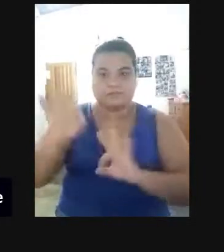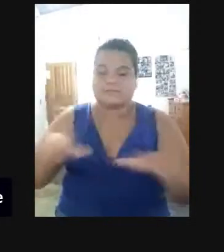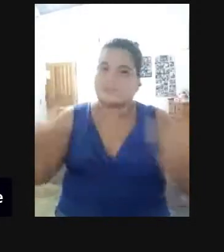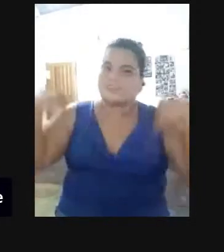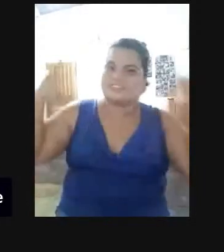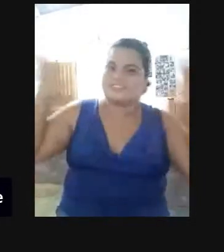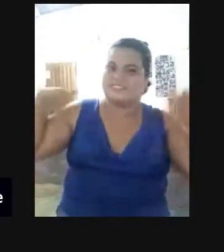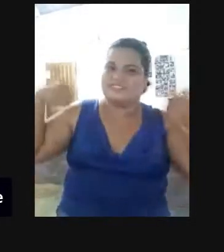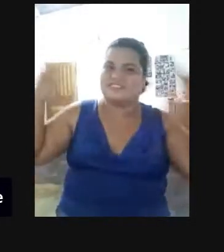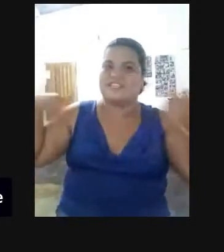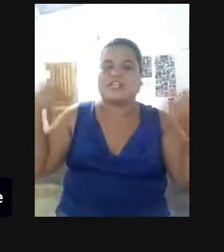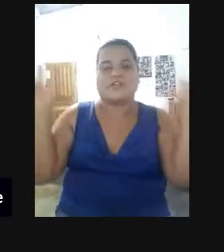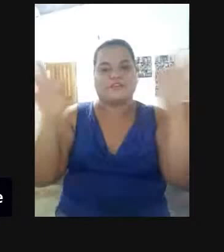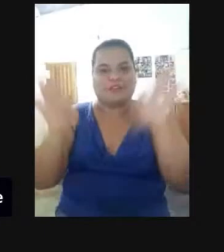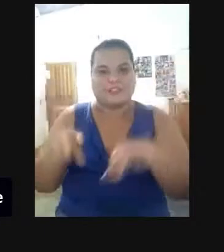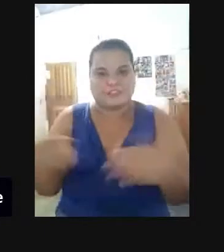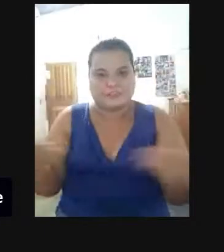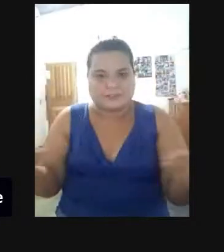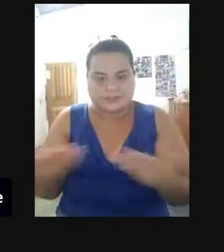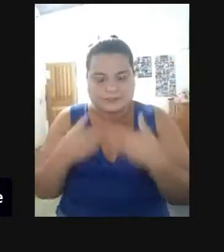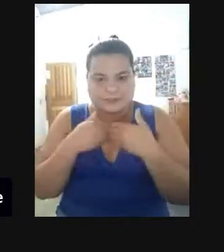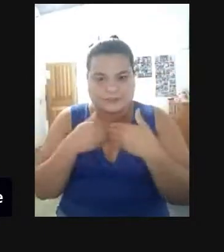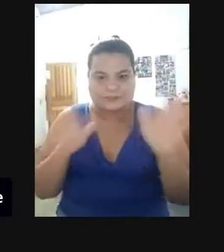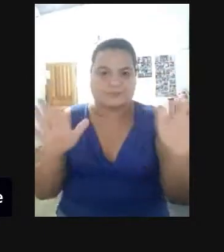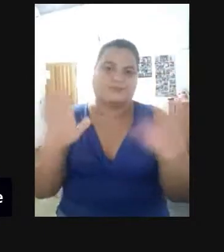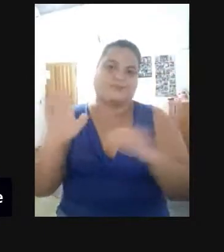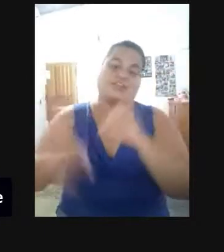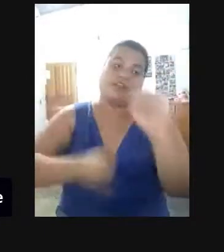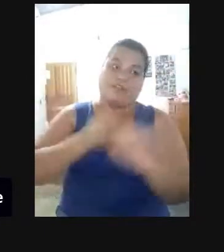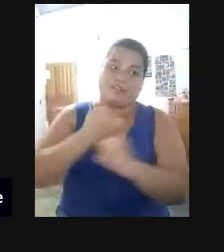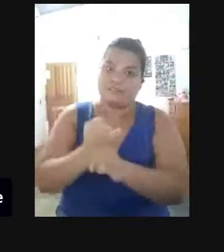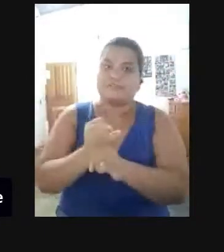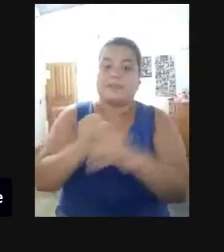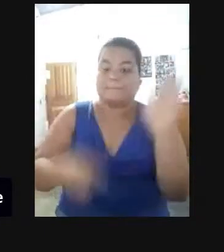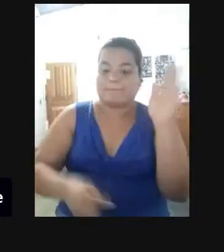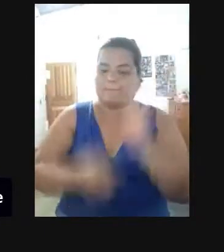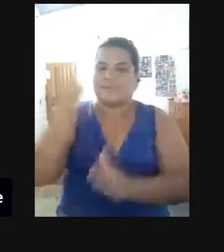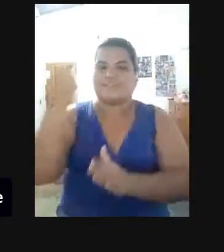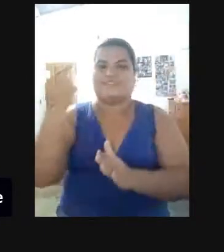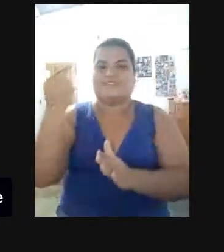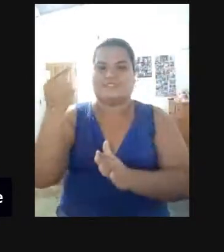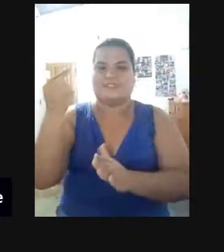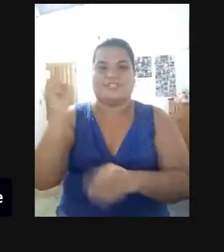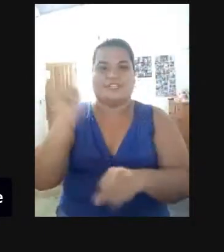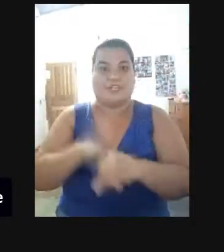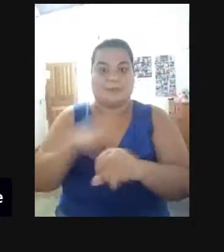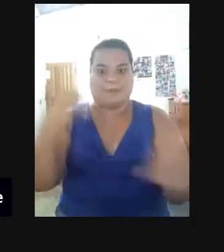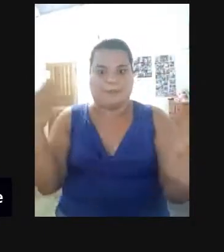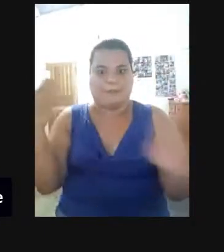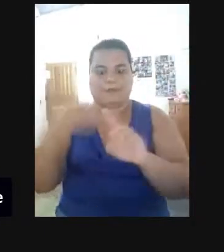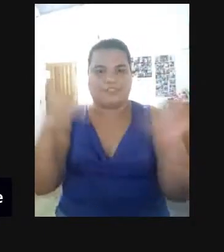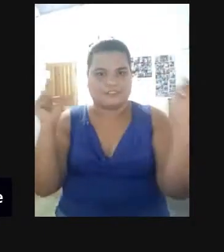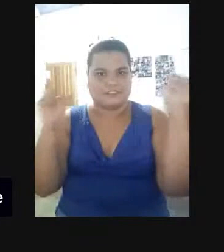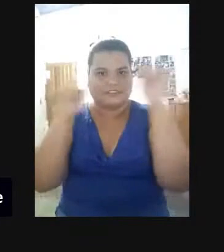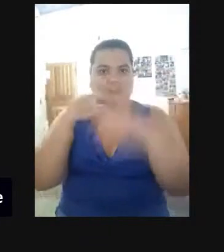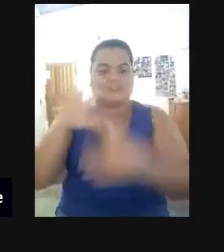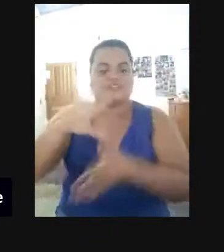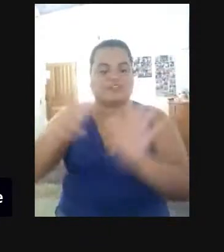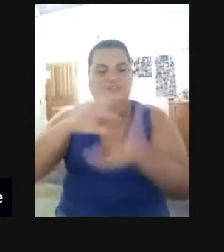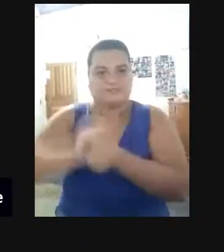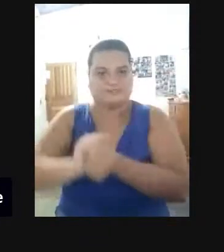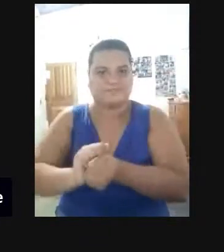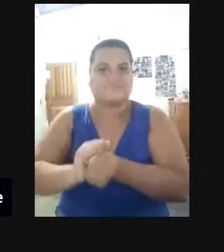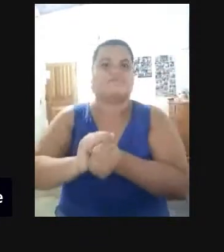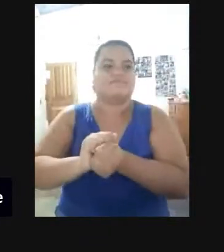que nós fechamos, então, o nosso primeiro evento online, nesse momento desafiador aí que a situação de pandemia realmente